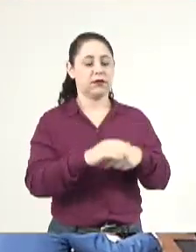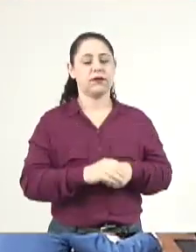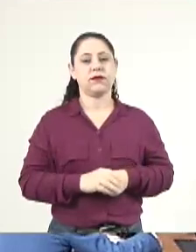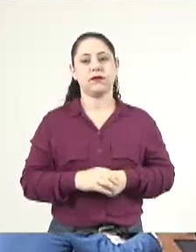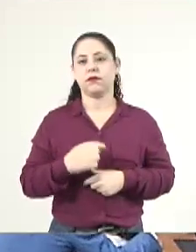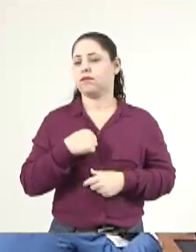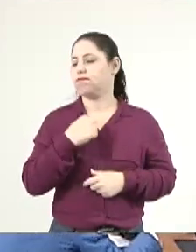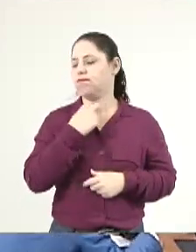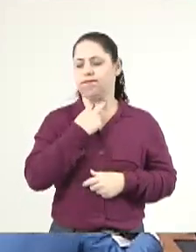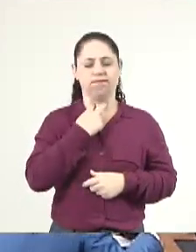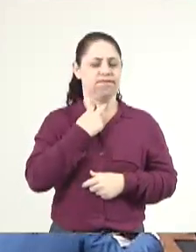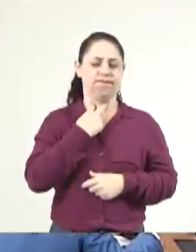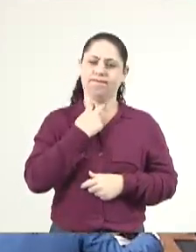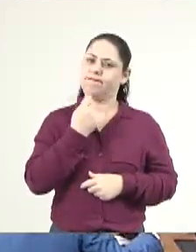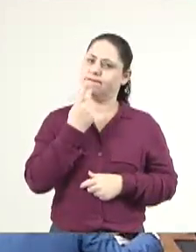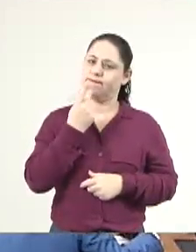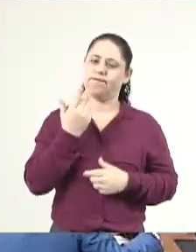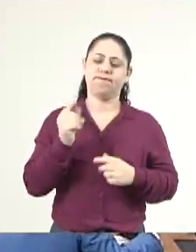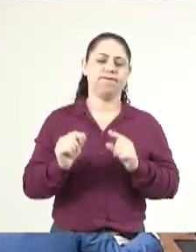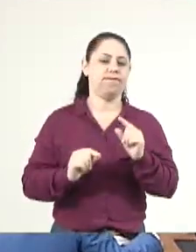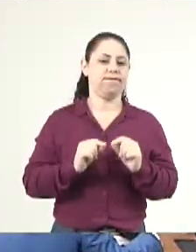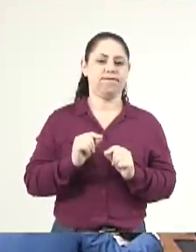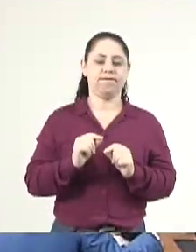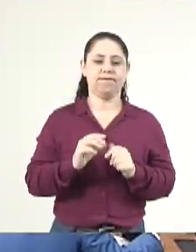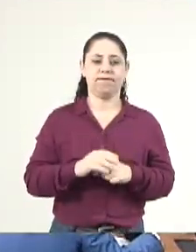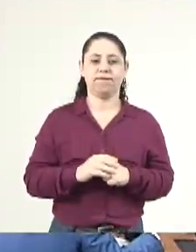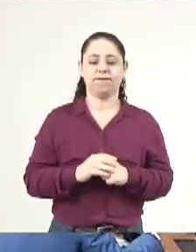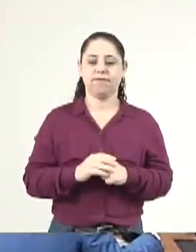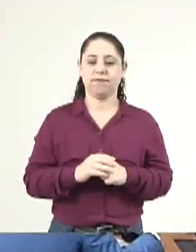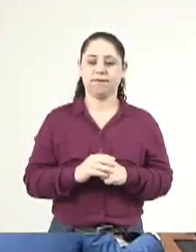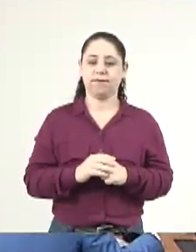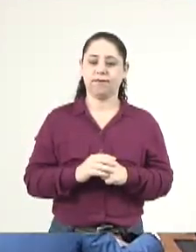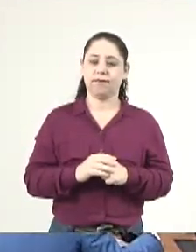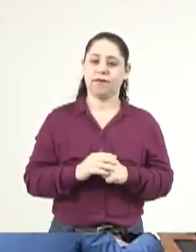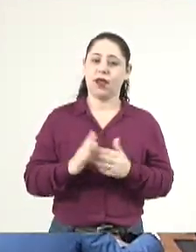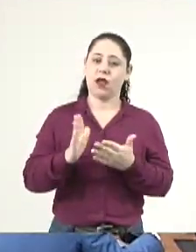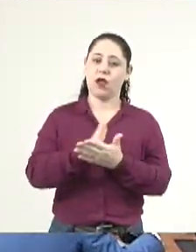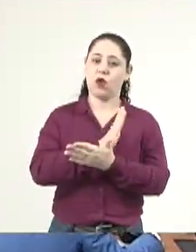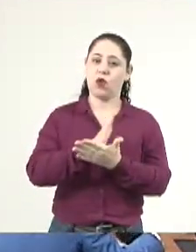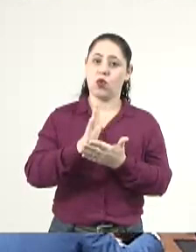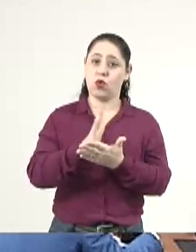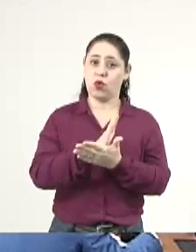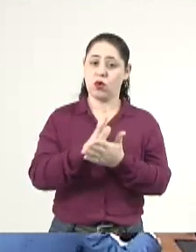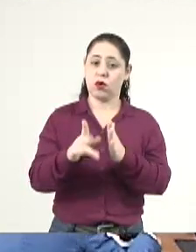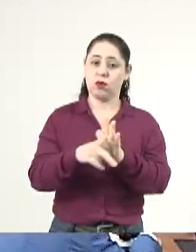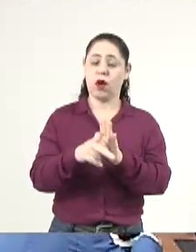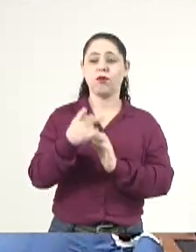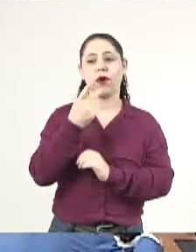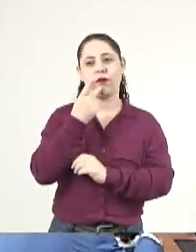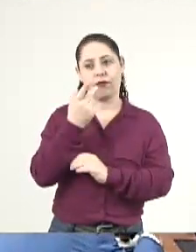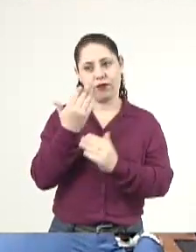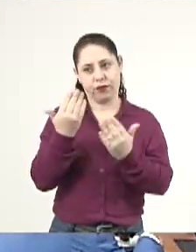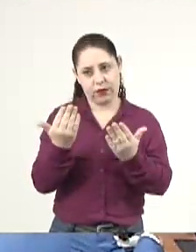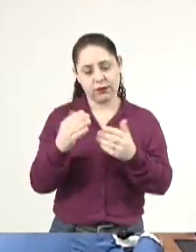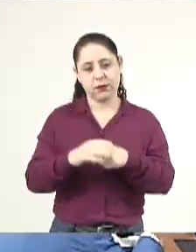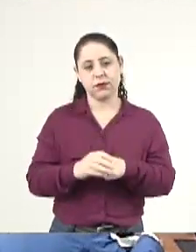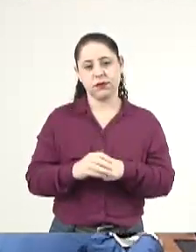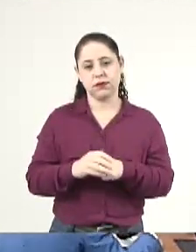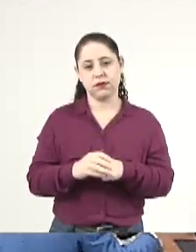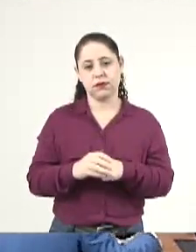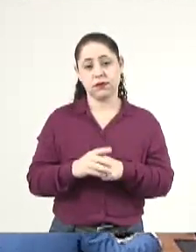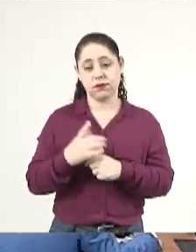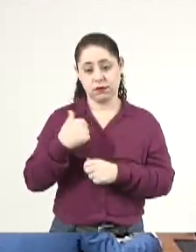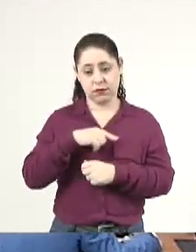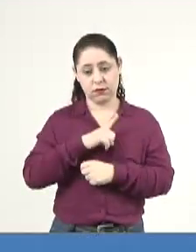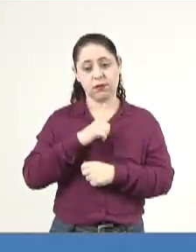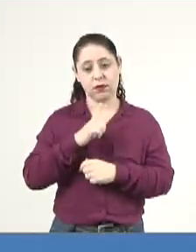não poderia deixar de comentar alguns aspectos da sua fala, que embora nós